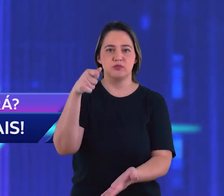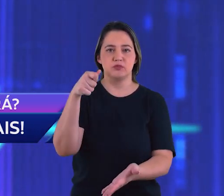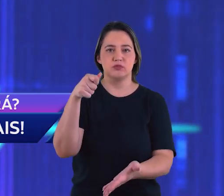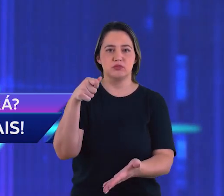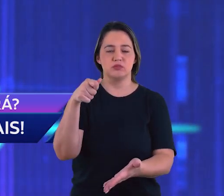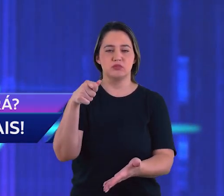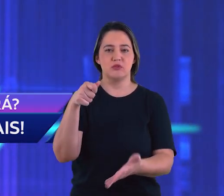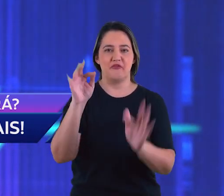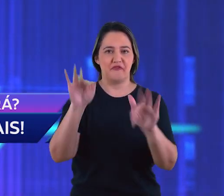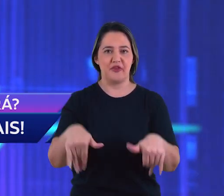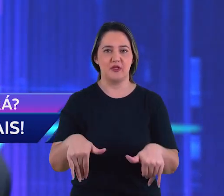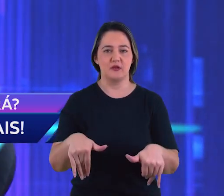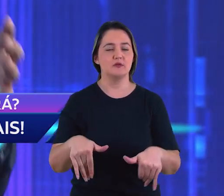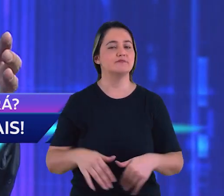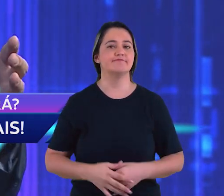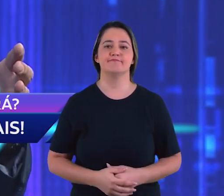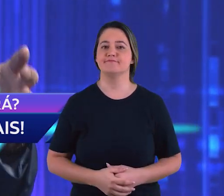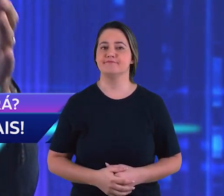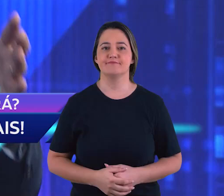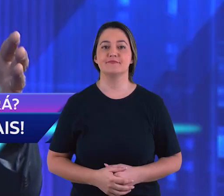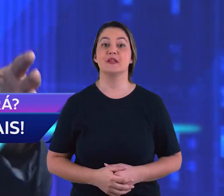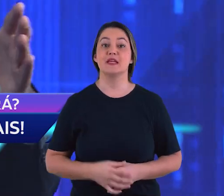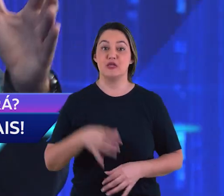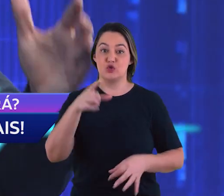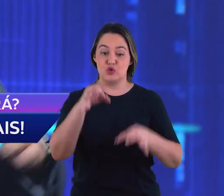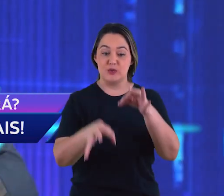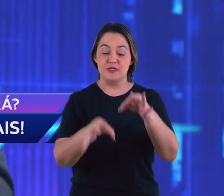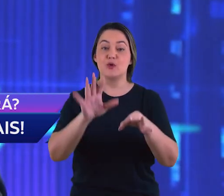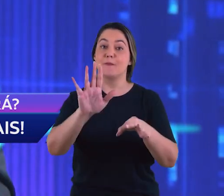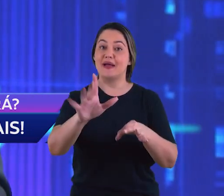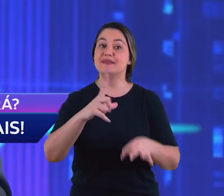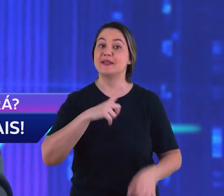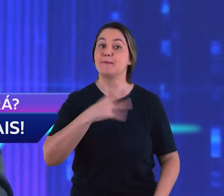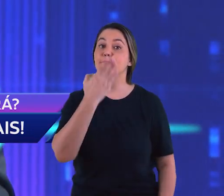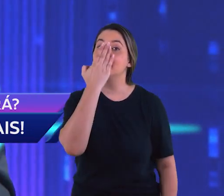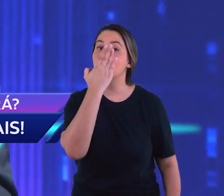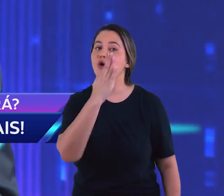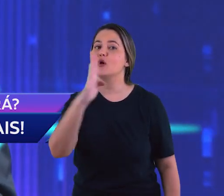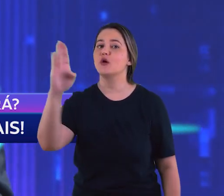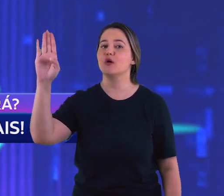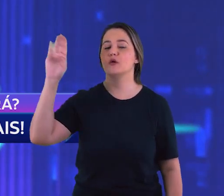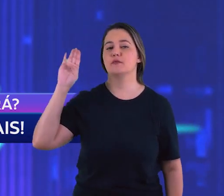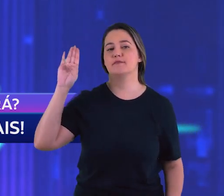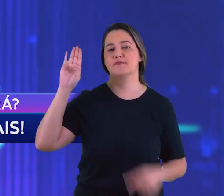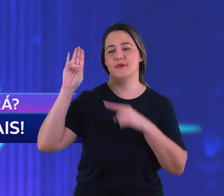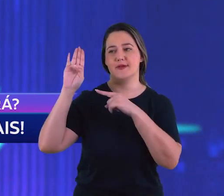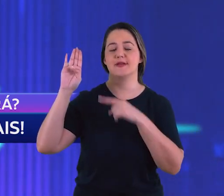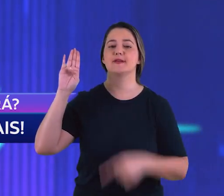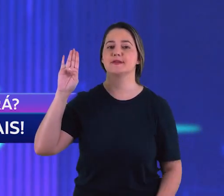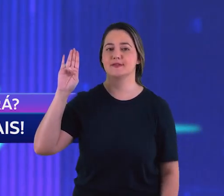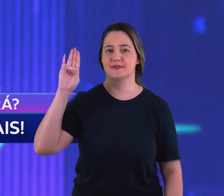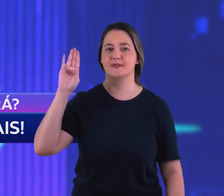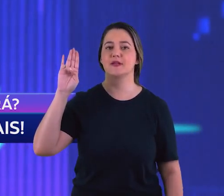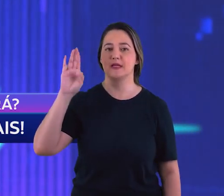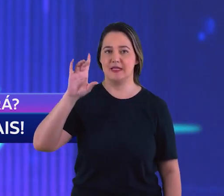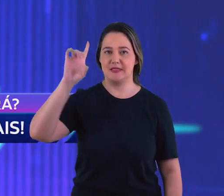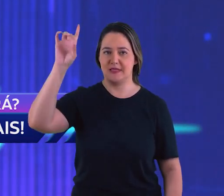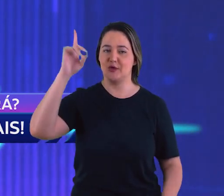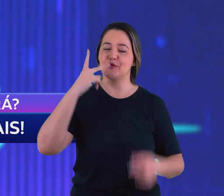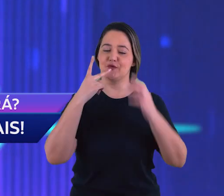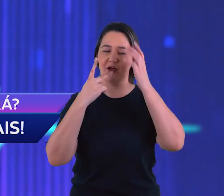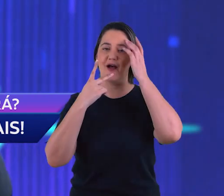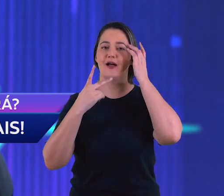feliz. Um momento do qual teremos o reencontro. O reencontro com aqueles que já